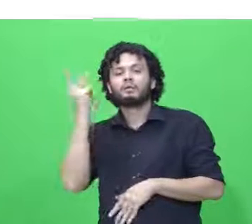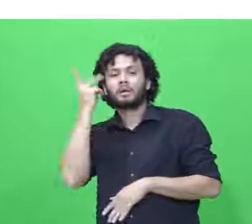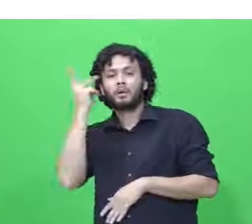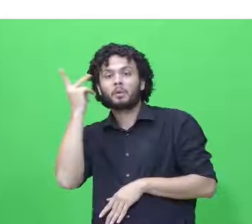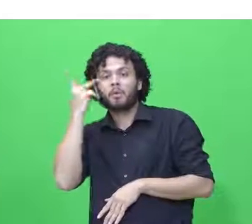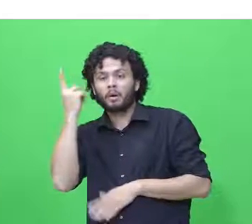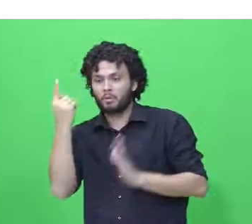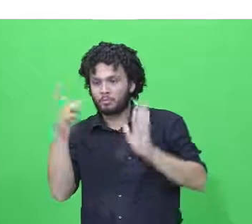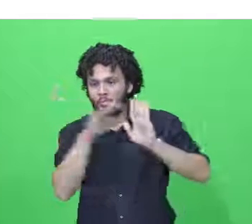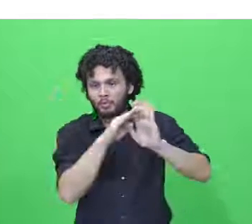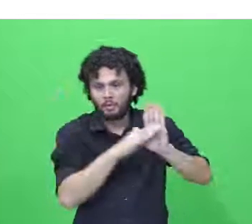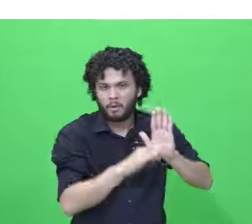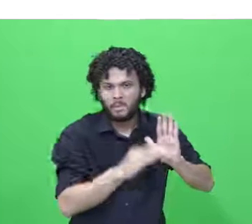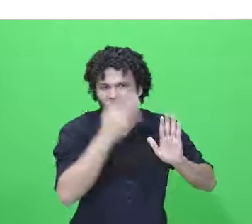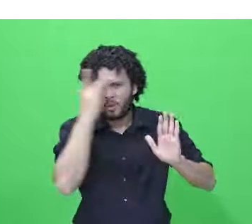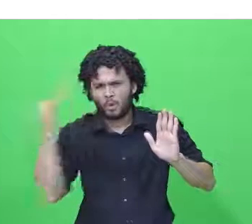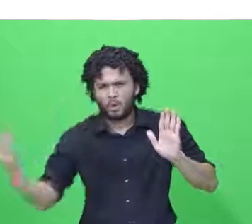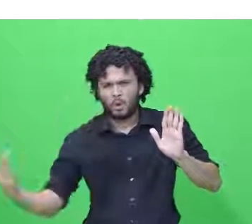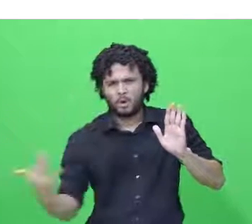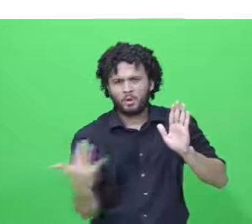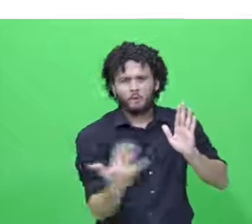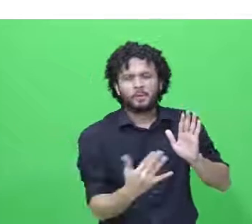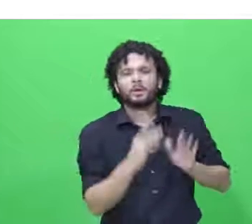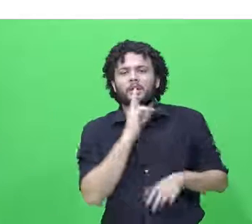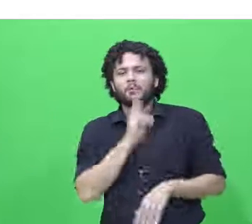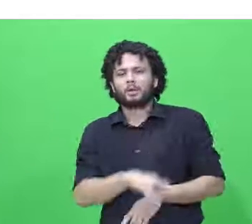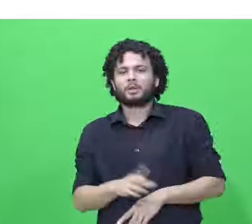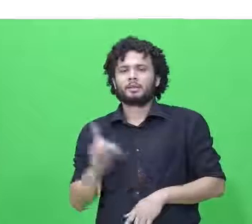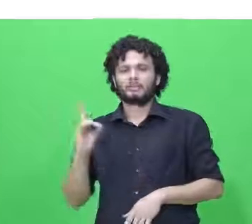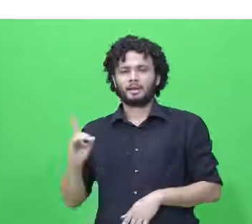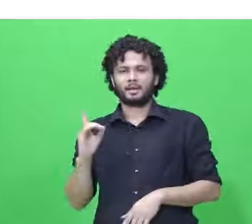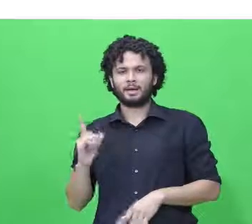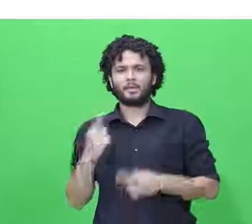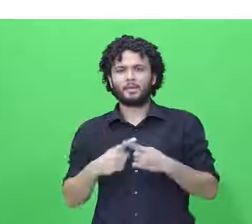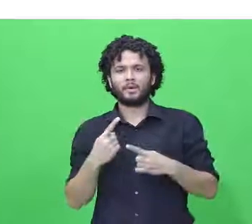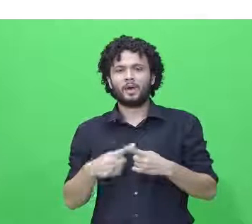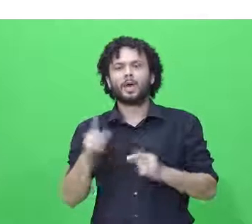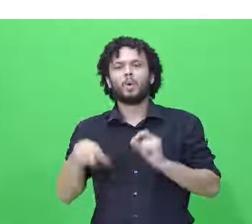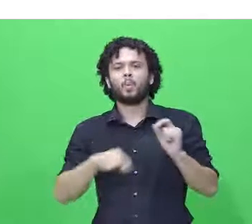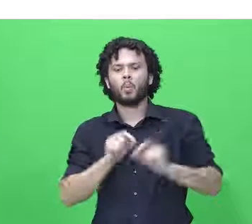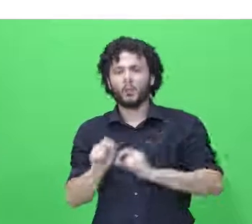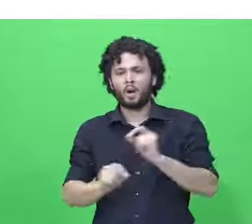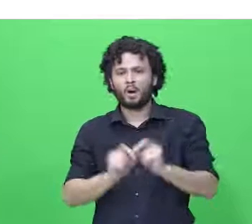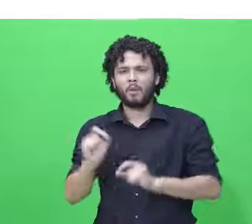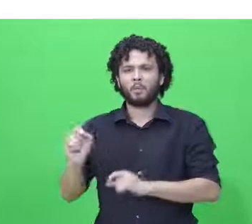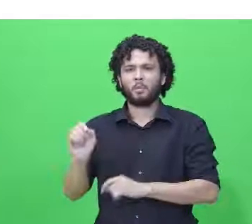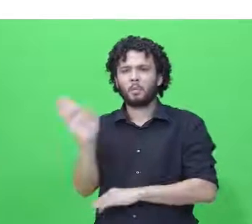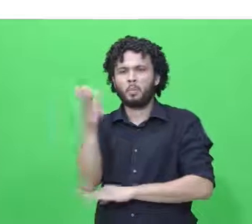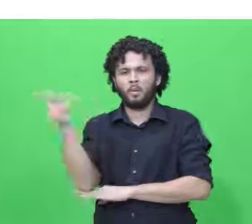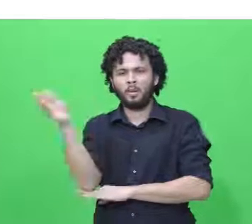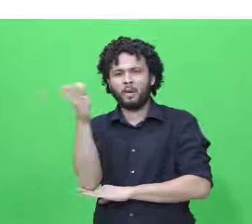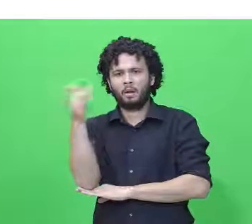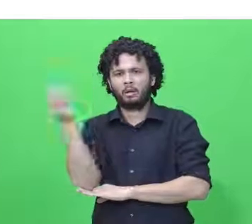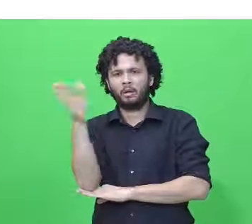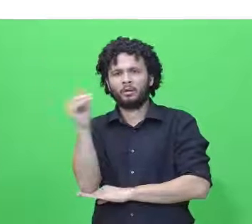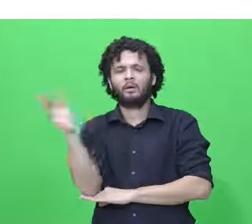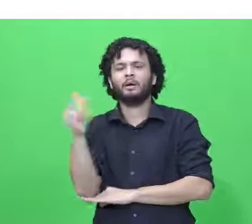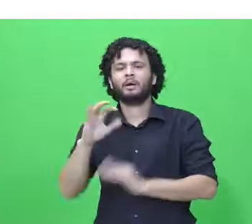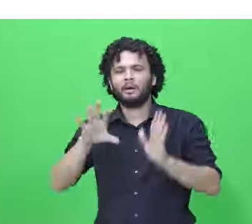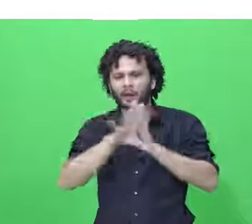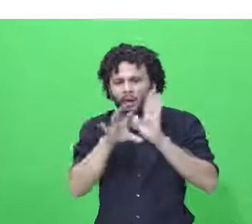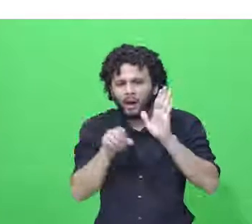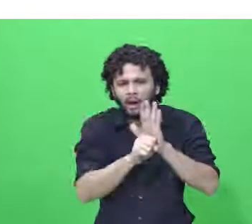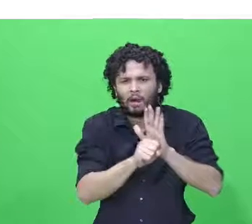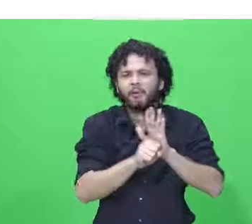as pessoas. Então, resposta correta, letra D. Ao bandeirismo, símbolo paulista apresentado em